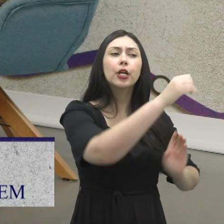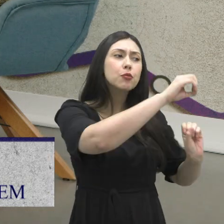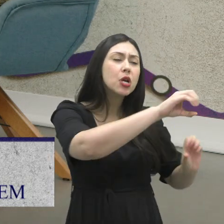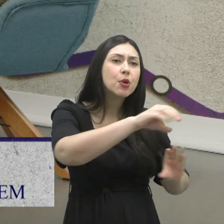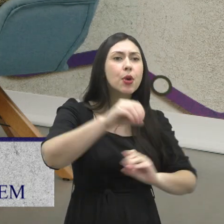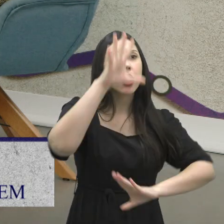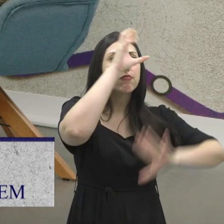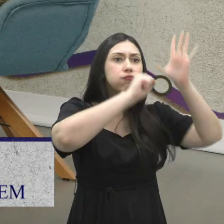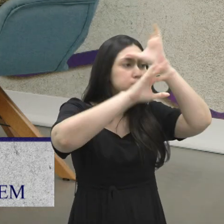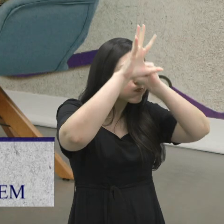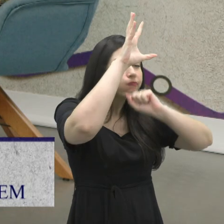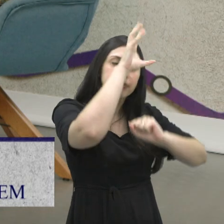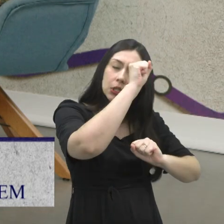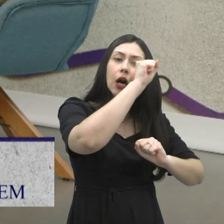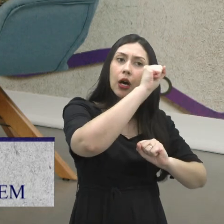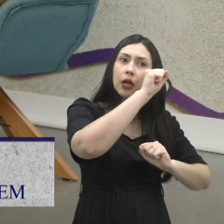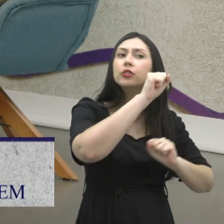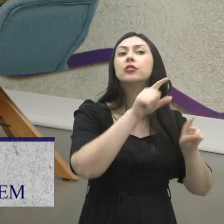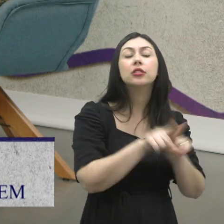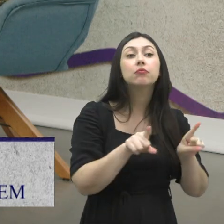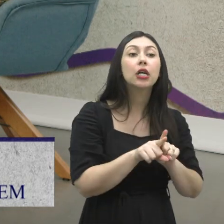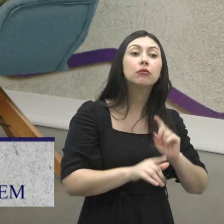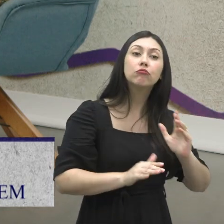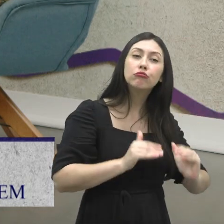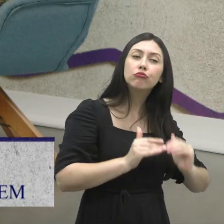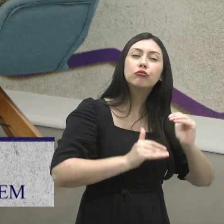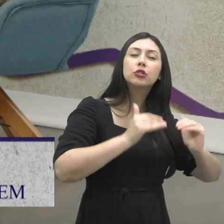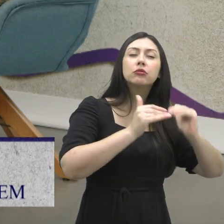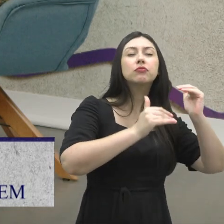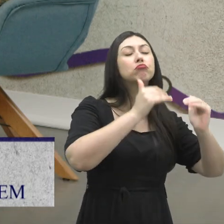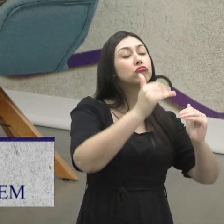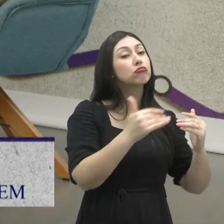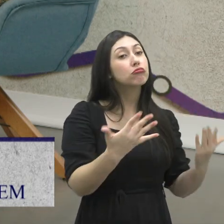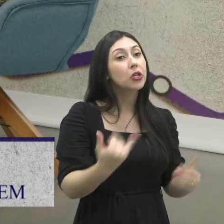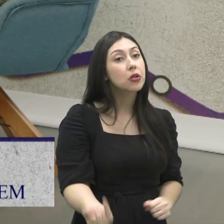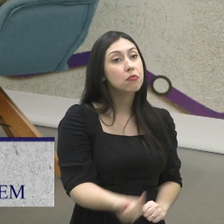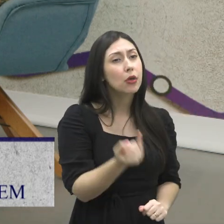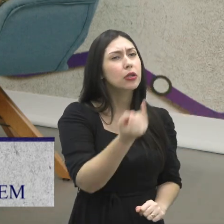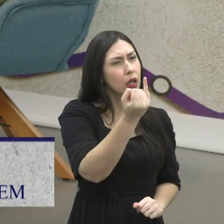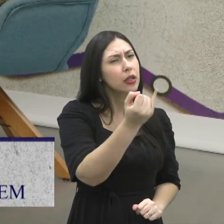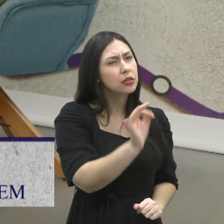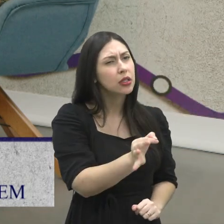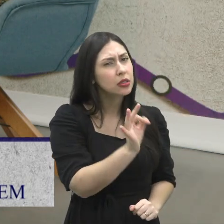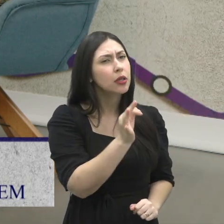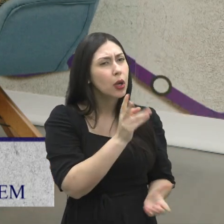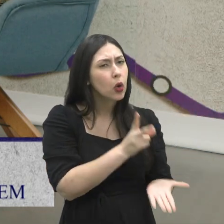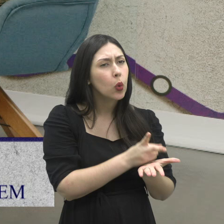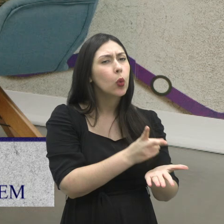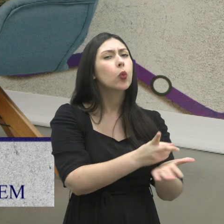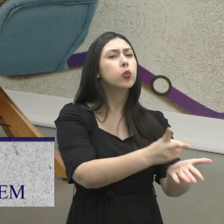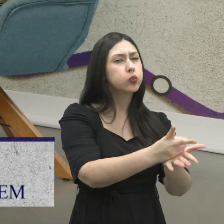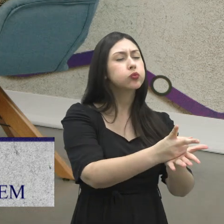você falou, do desenvolvimento humano, né? Então, são fundamentais, né, para seguir também fazer essa faculdade,